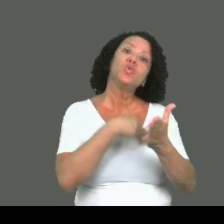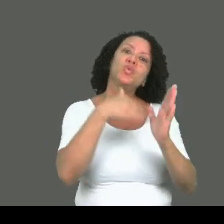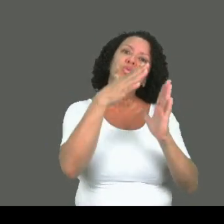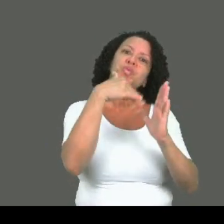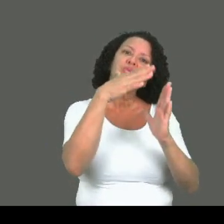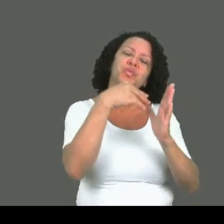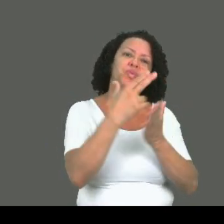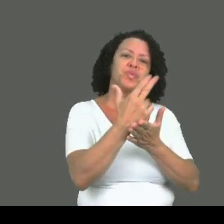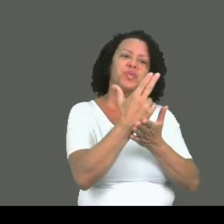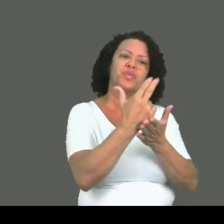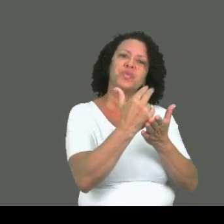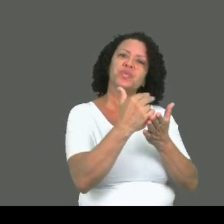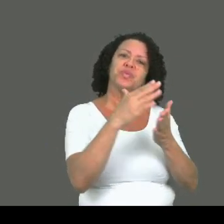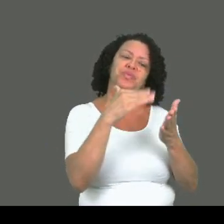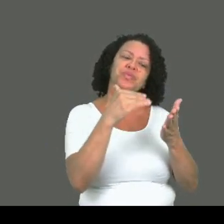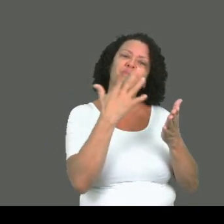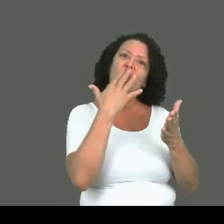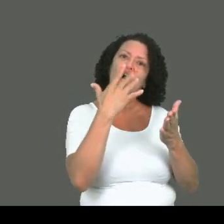podem pintar.